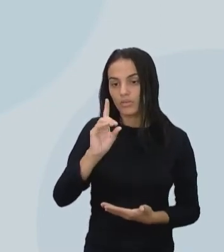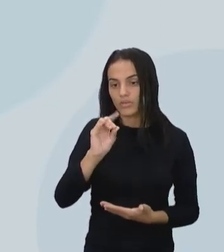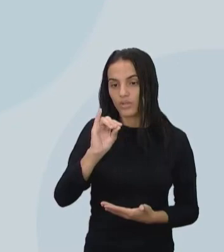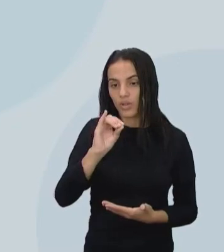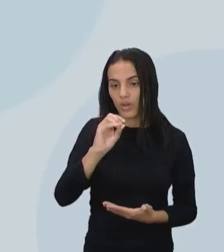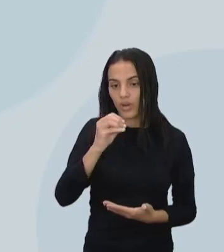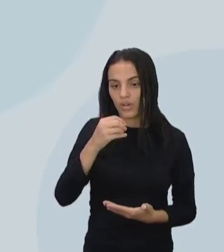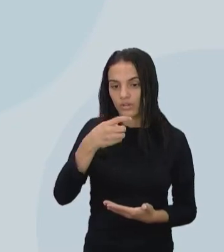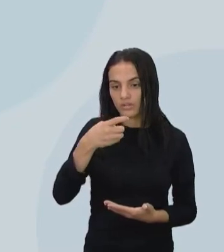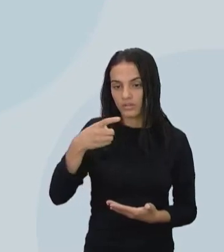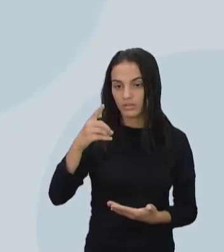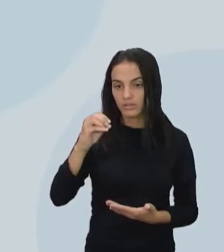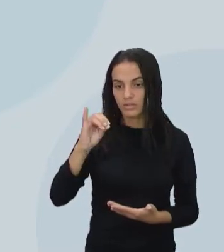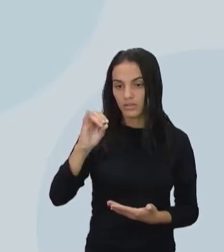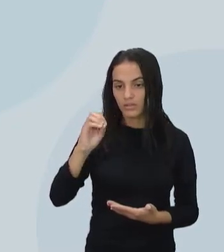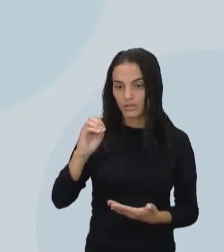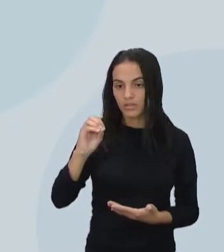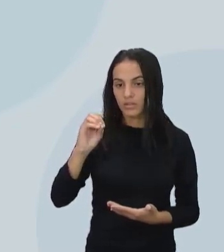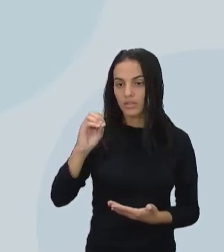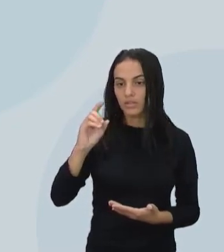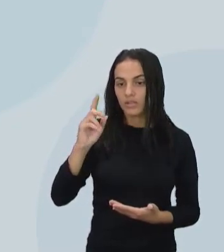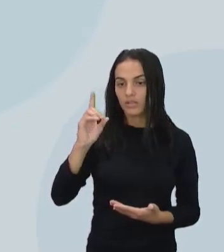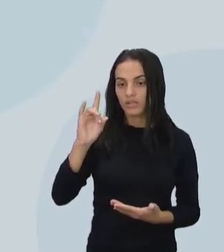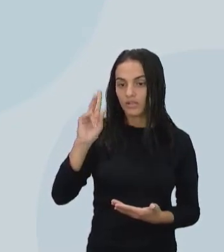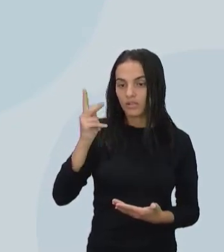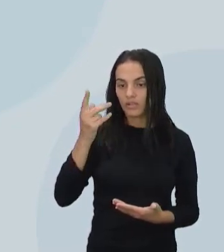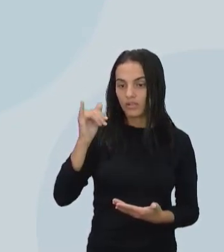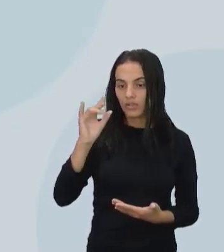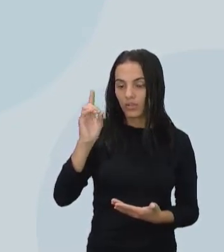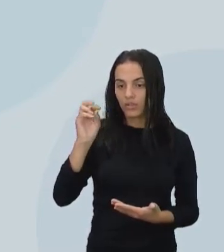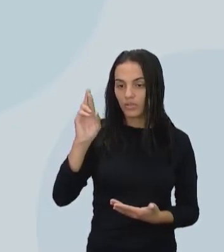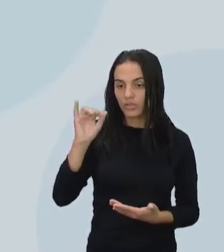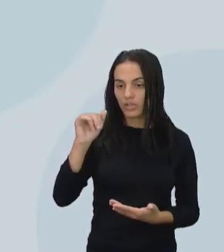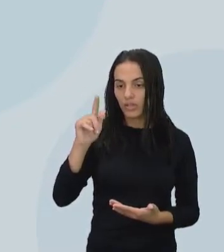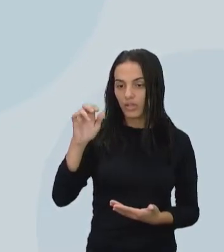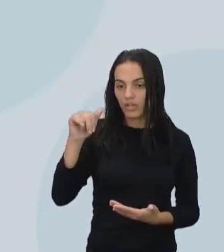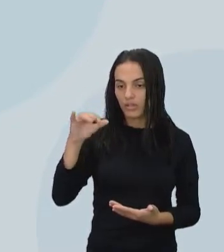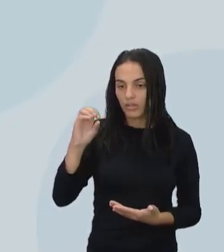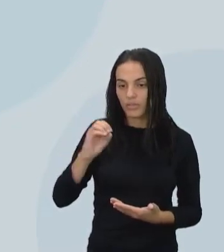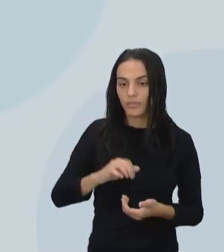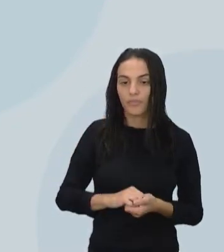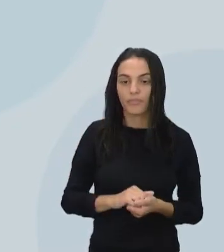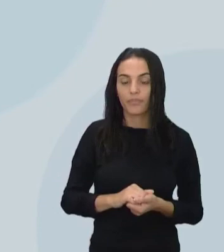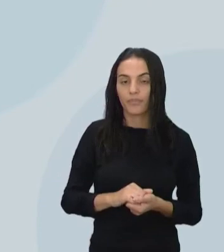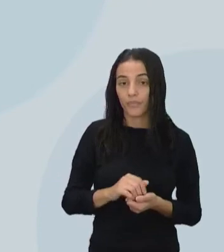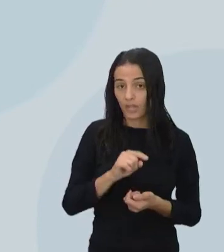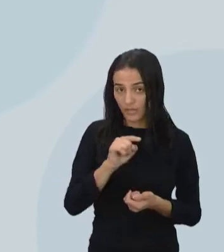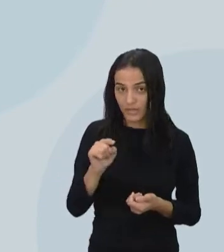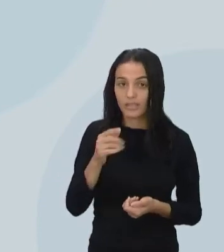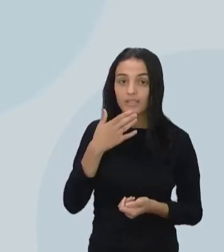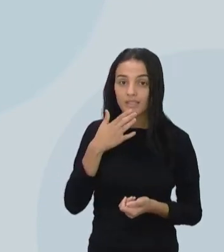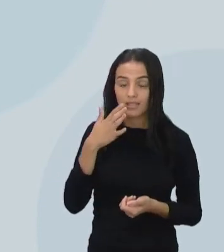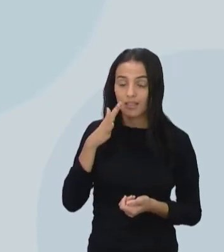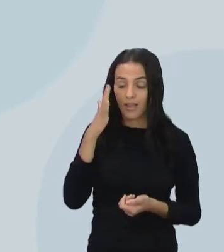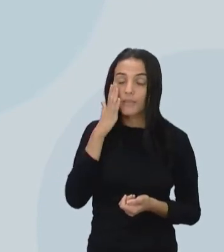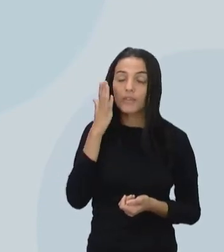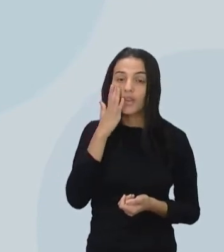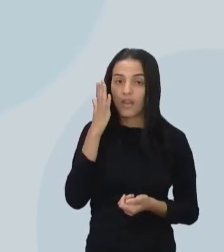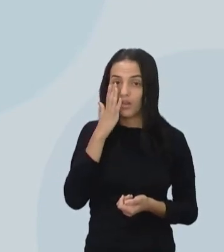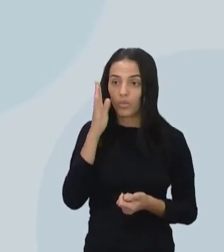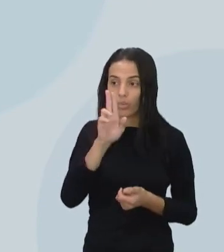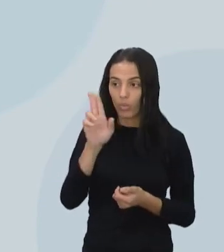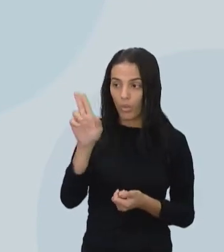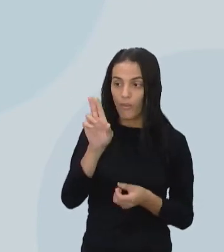Ela contém em sua composição química o dióxido de hidrogênio. Dióxido de hidrogênio, professor, o senhor sabia que o nome químico da água